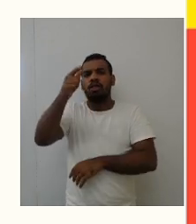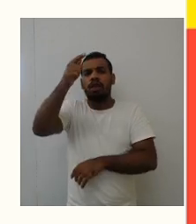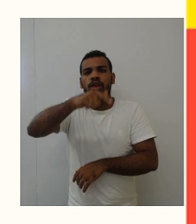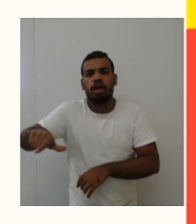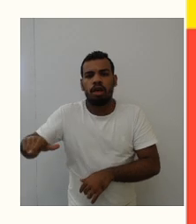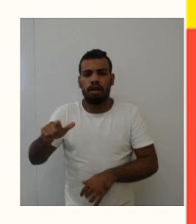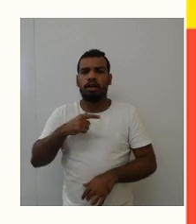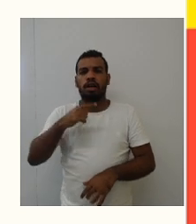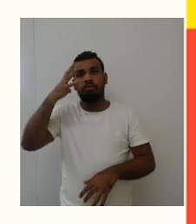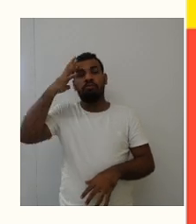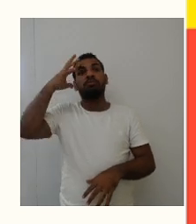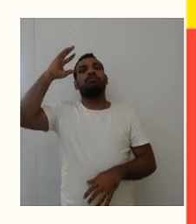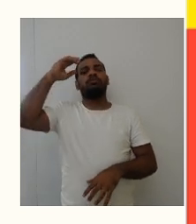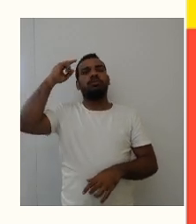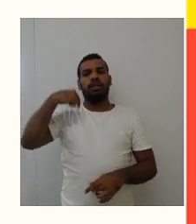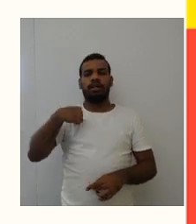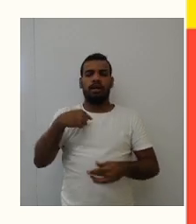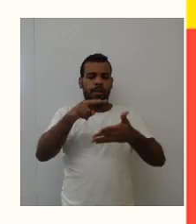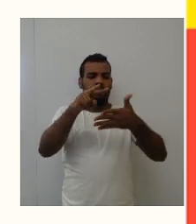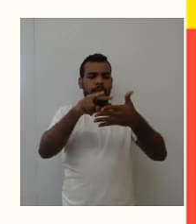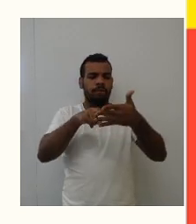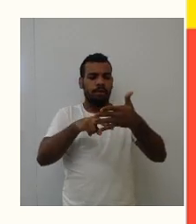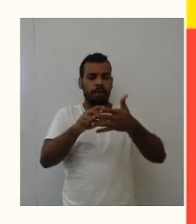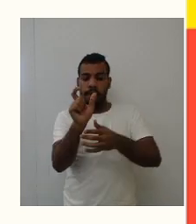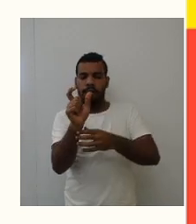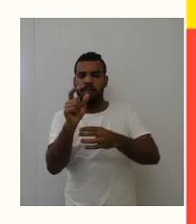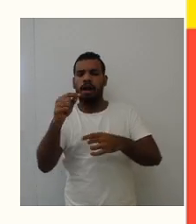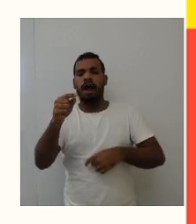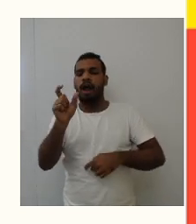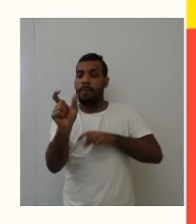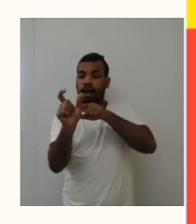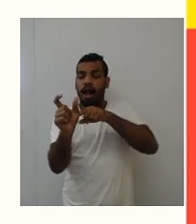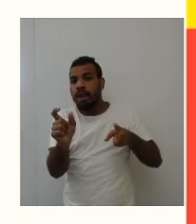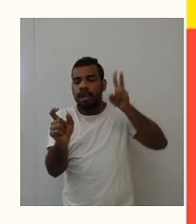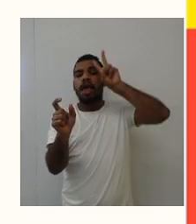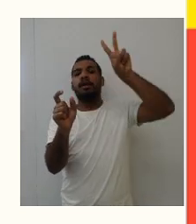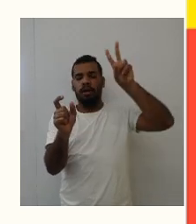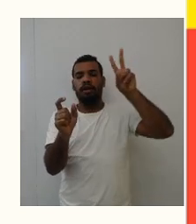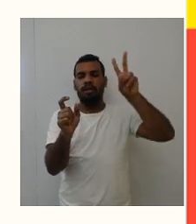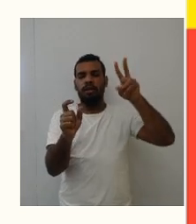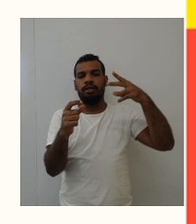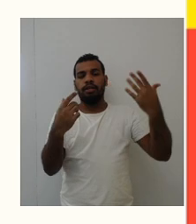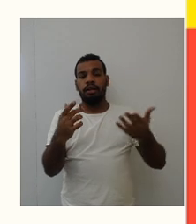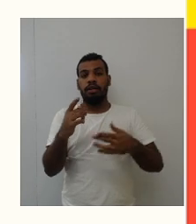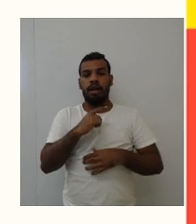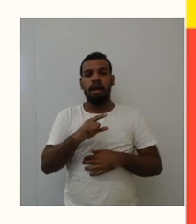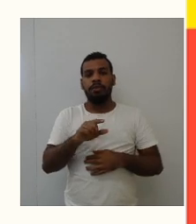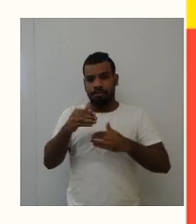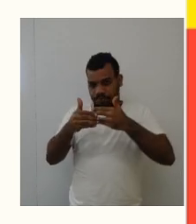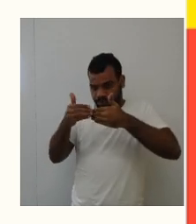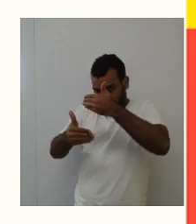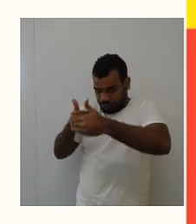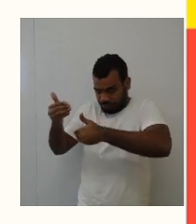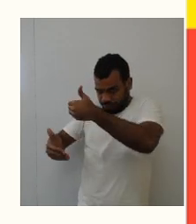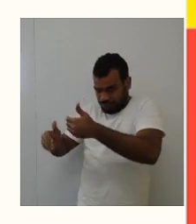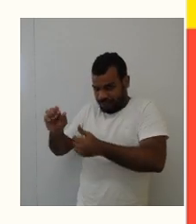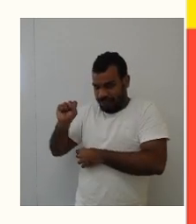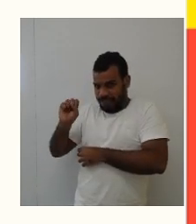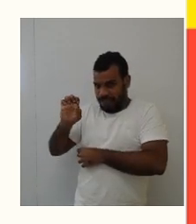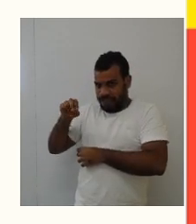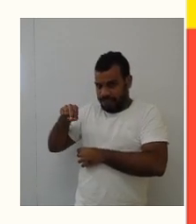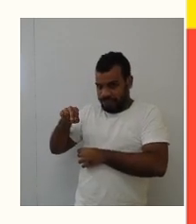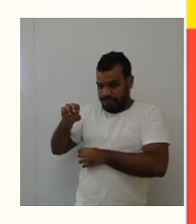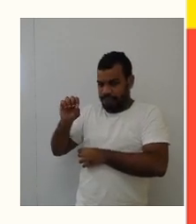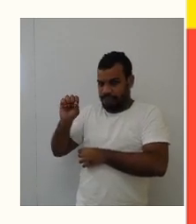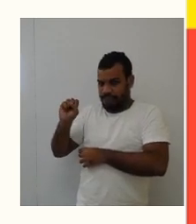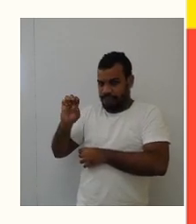retomadas, né? E é essa reiteração. A sequenciação, por exemplo, ela vai, como eu disse para vocês, promover